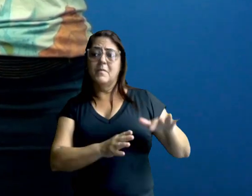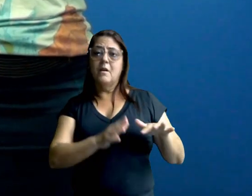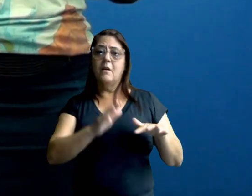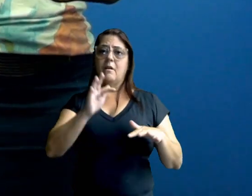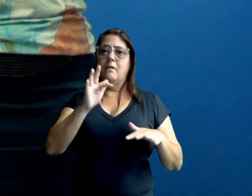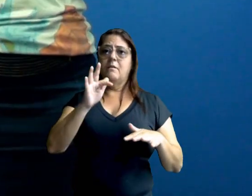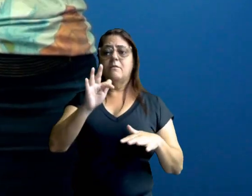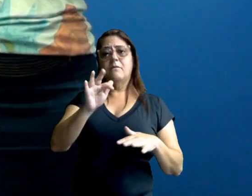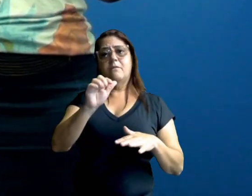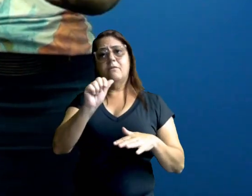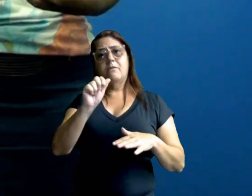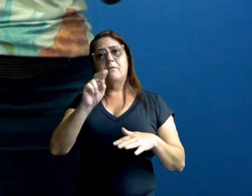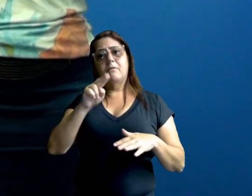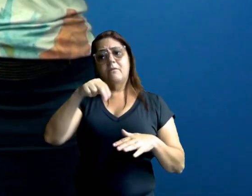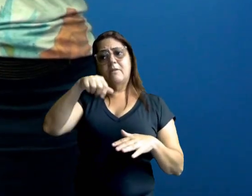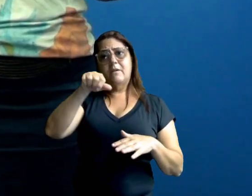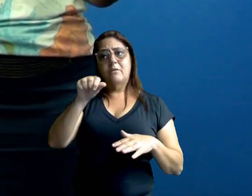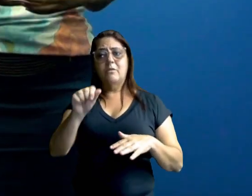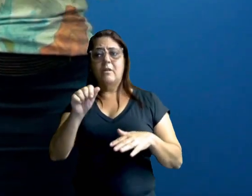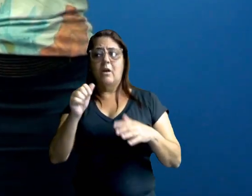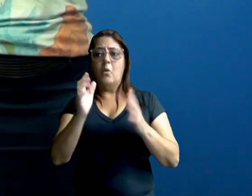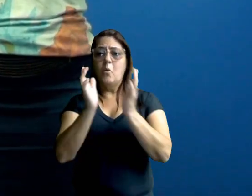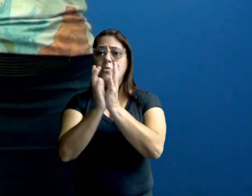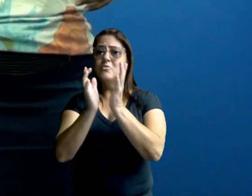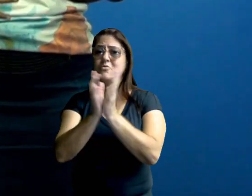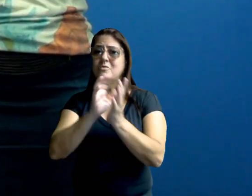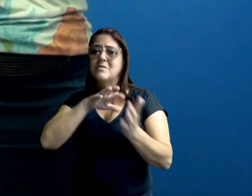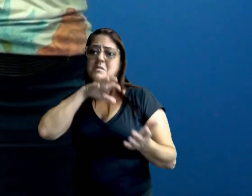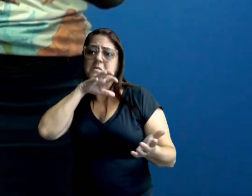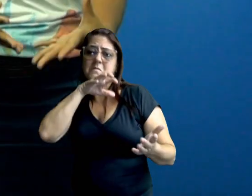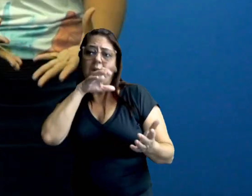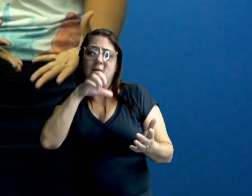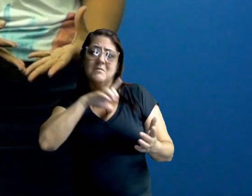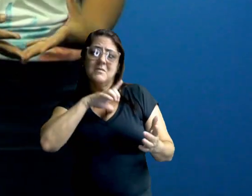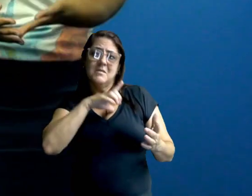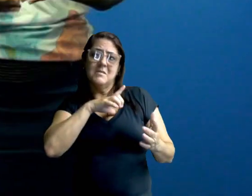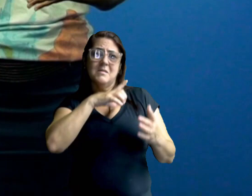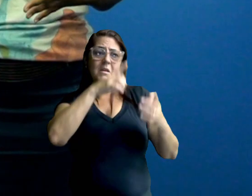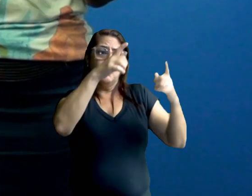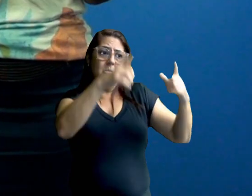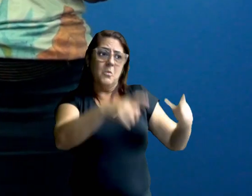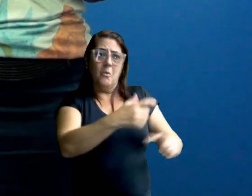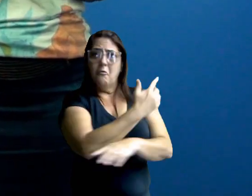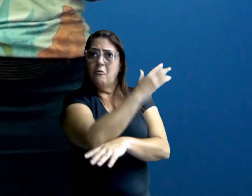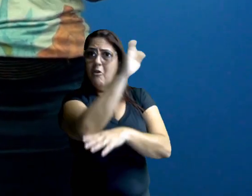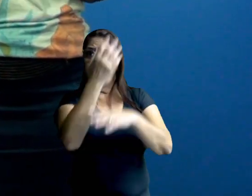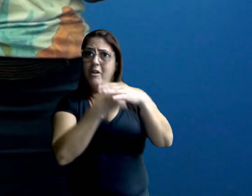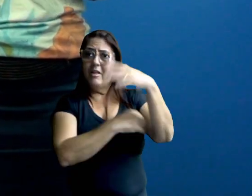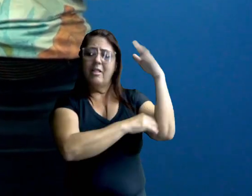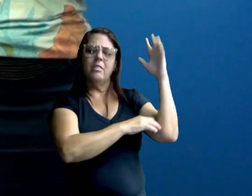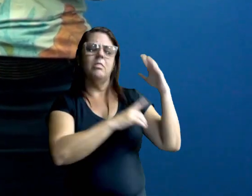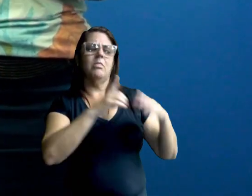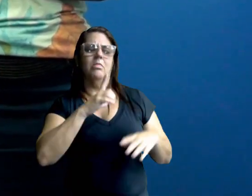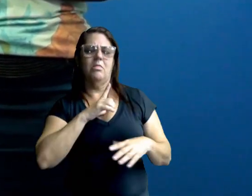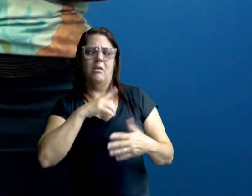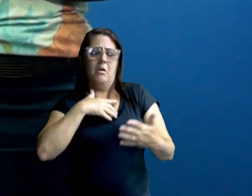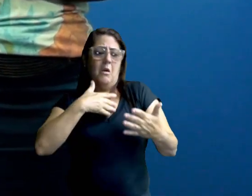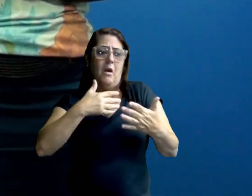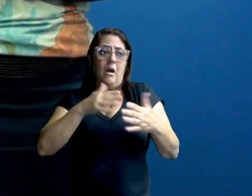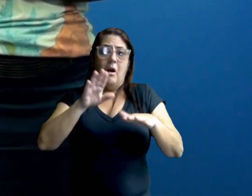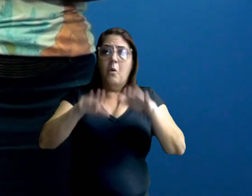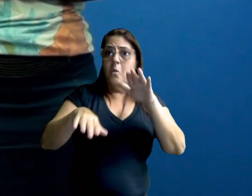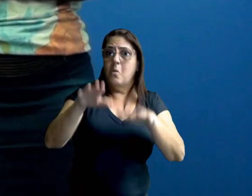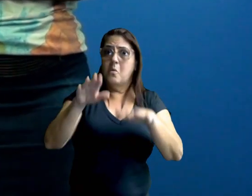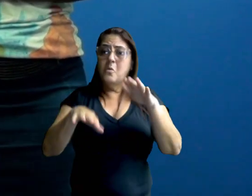de animais que habitam ali naquele lugar, naquela floresta, naquela mata. Por exemplo, existem alguns animais que